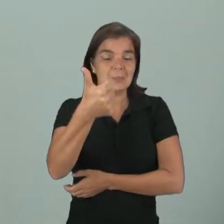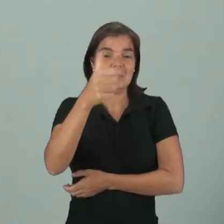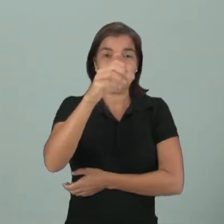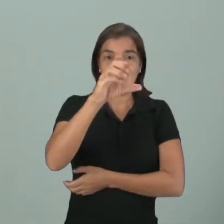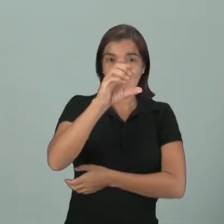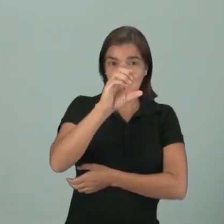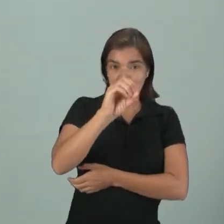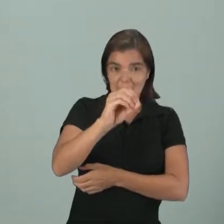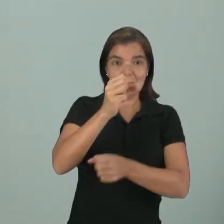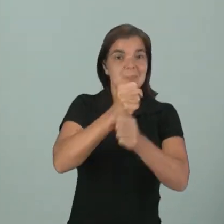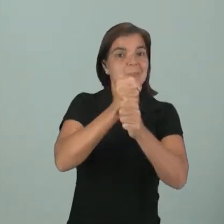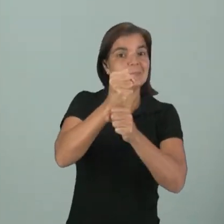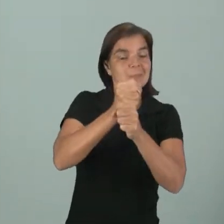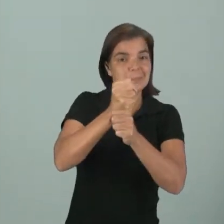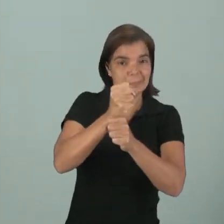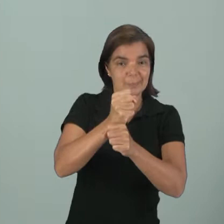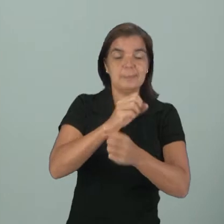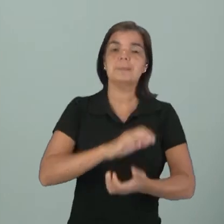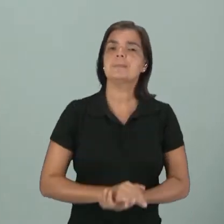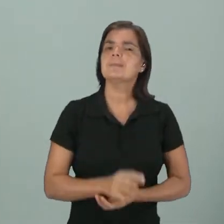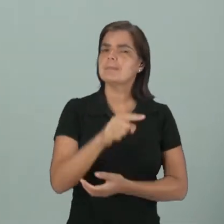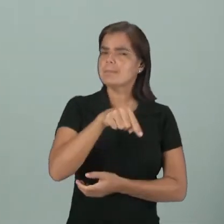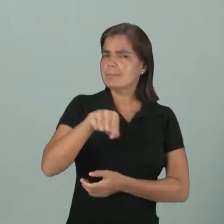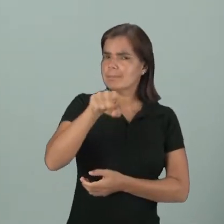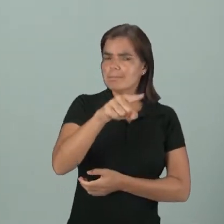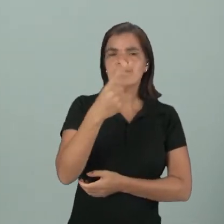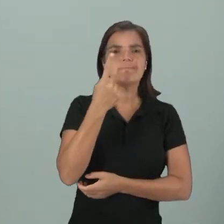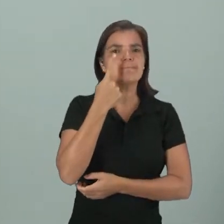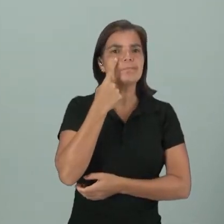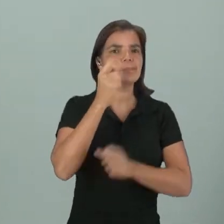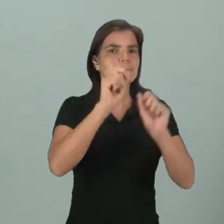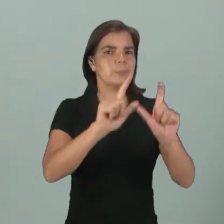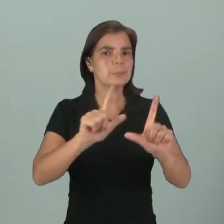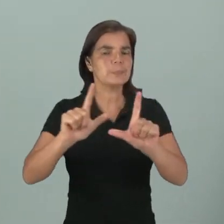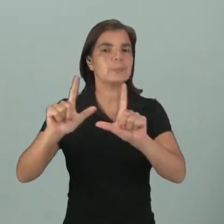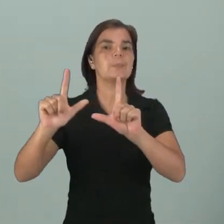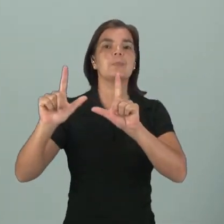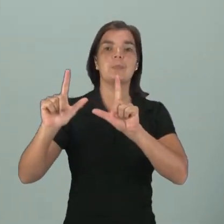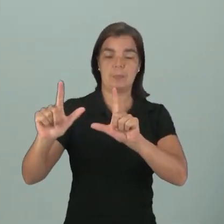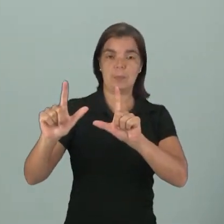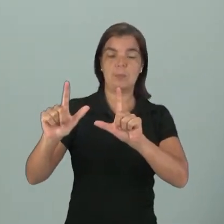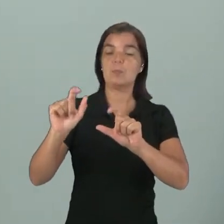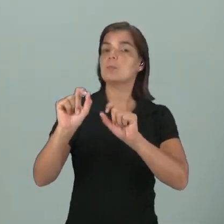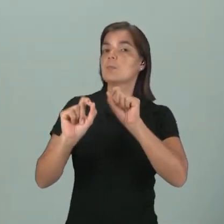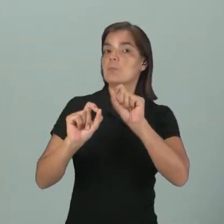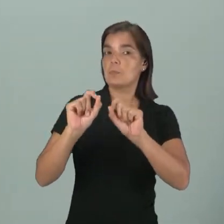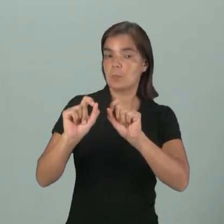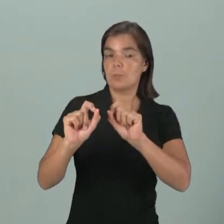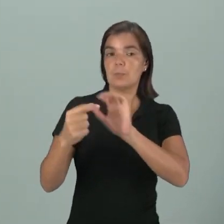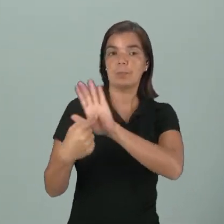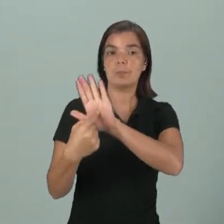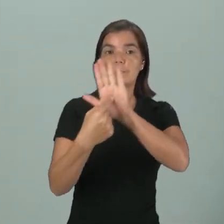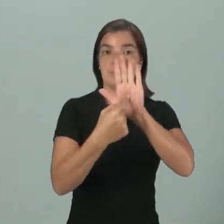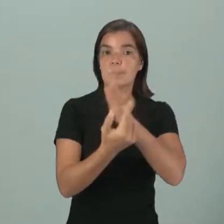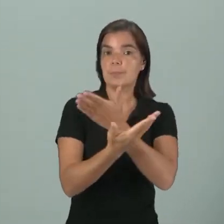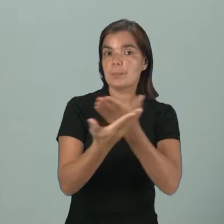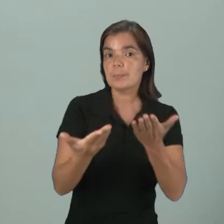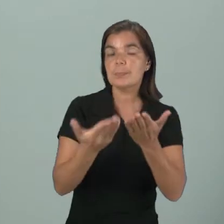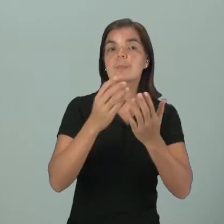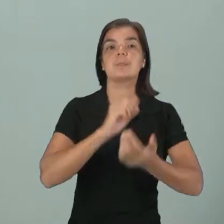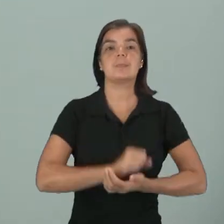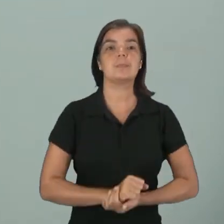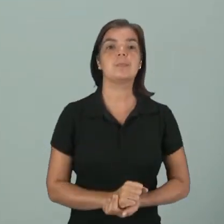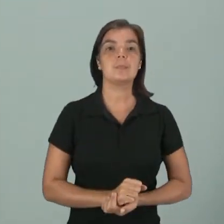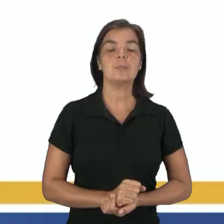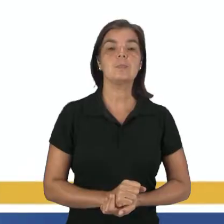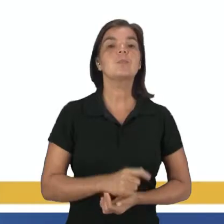ou seja, 10 anos. Vocês podem visualizar, através das informações que estão sendo apresentadas a